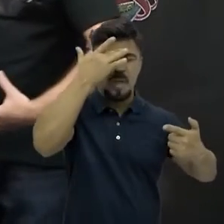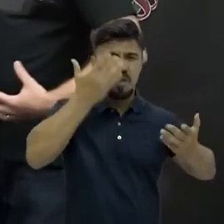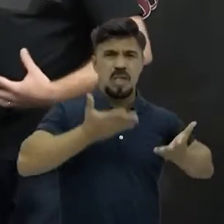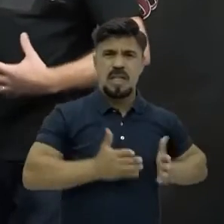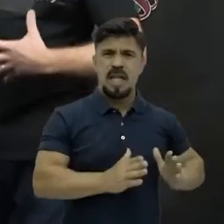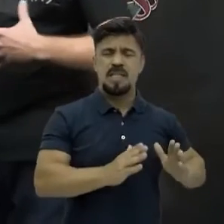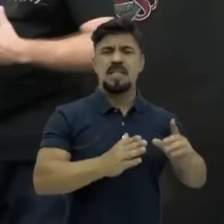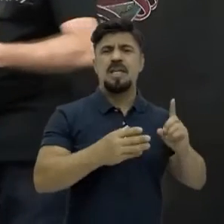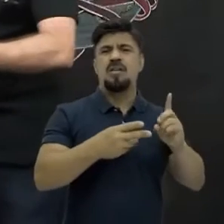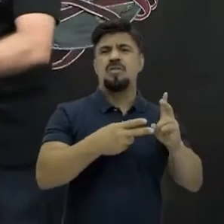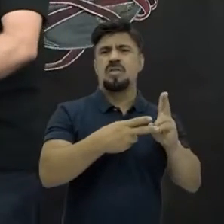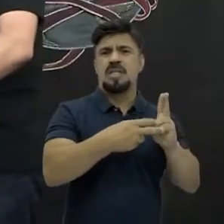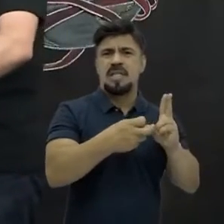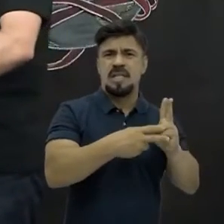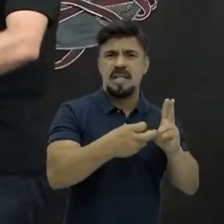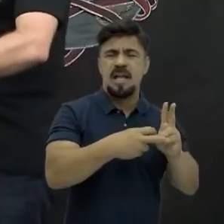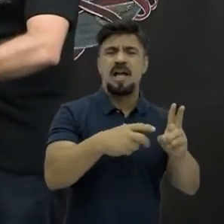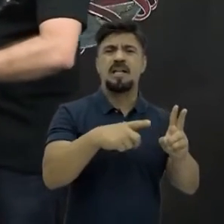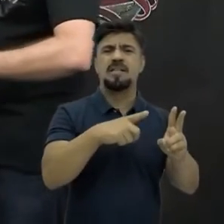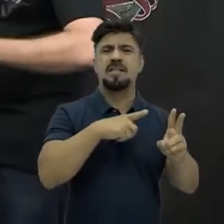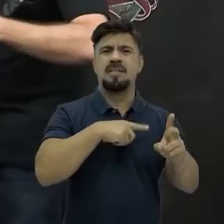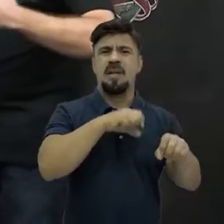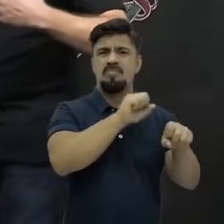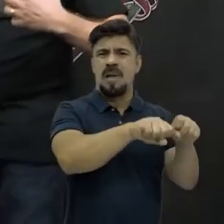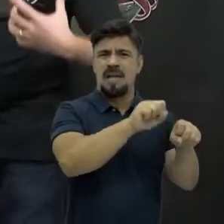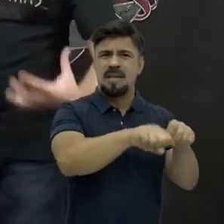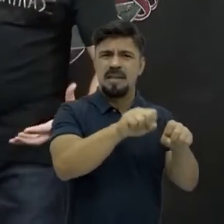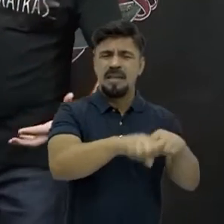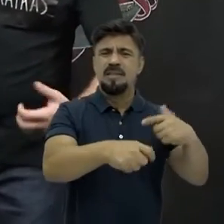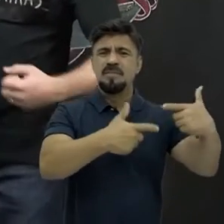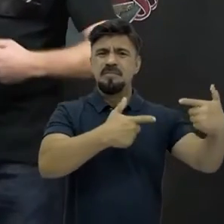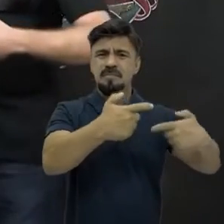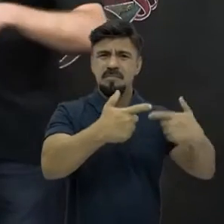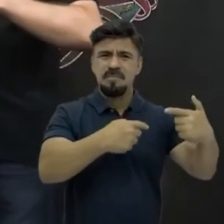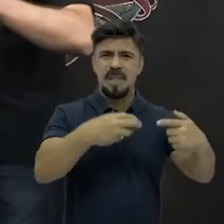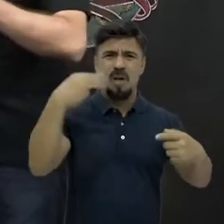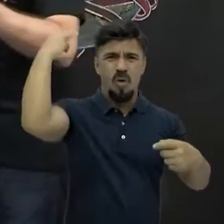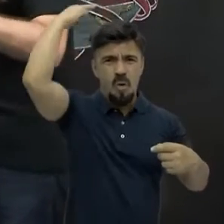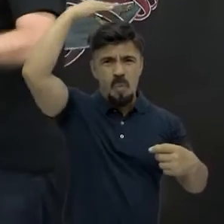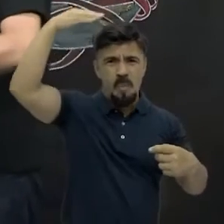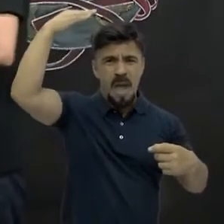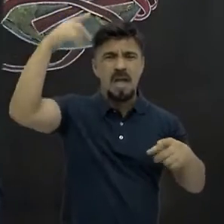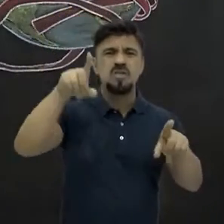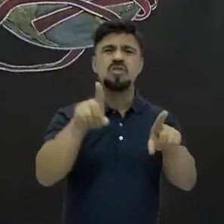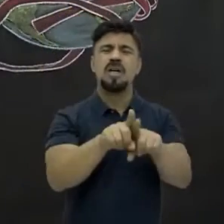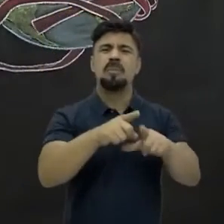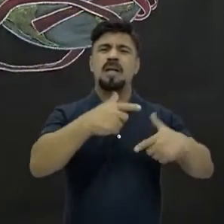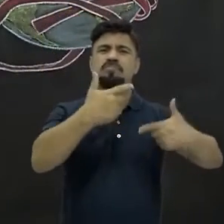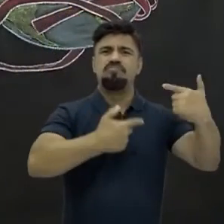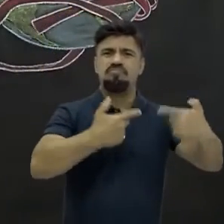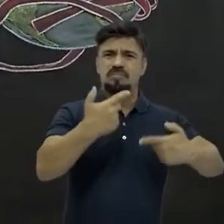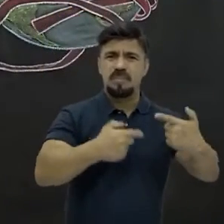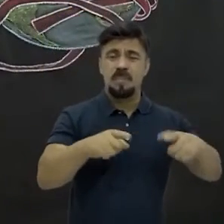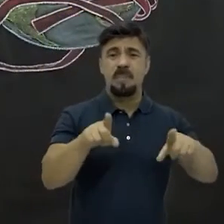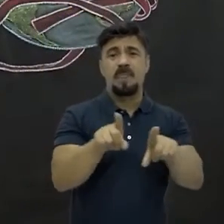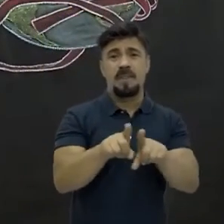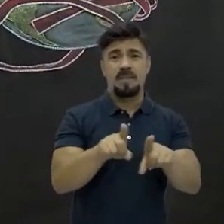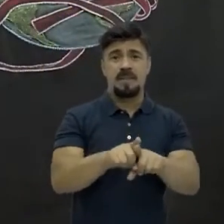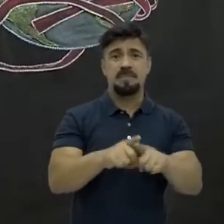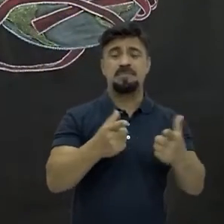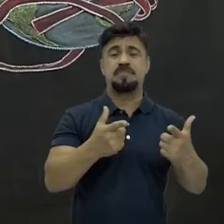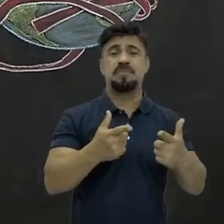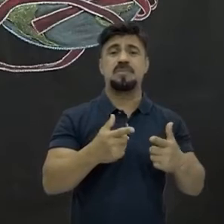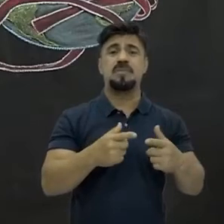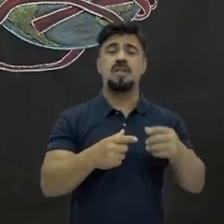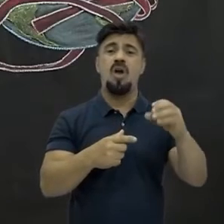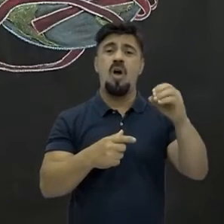indígenas da região, gerando alguns genocídios, guerras com o México, enfim, até alcançando aí a costa